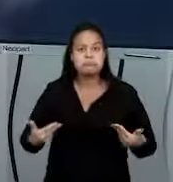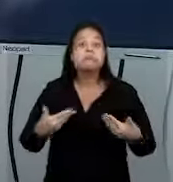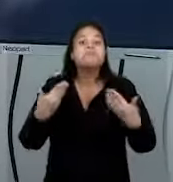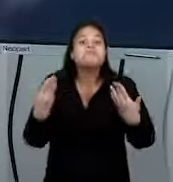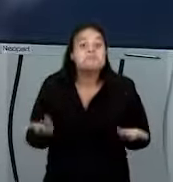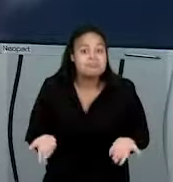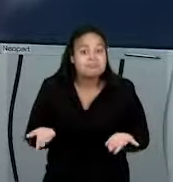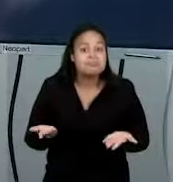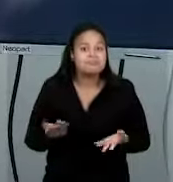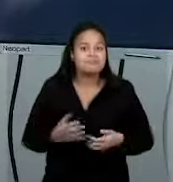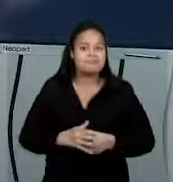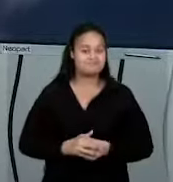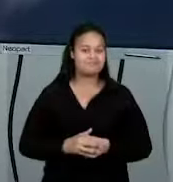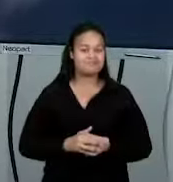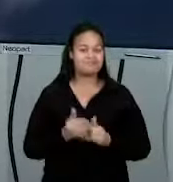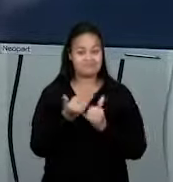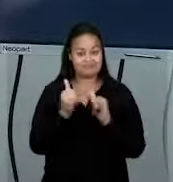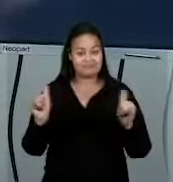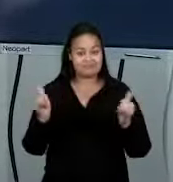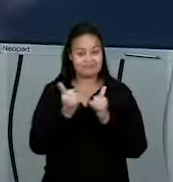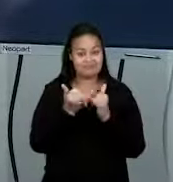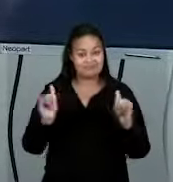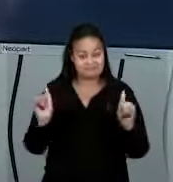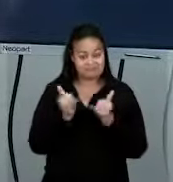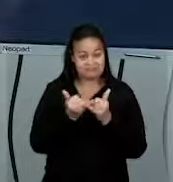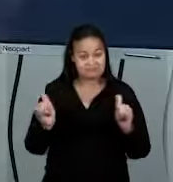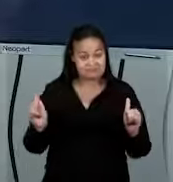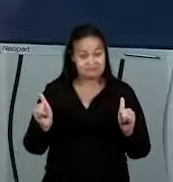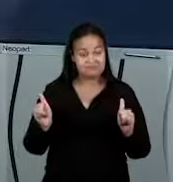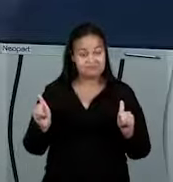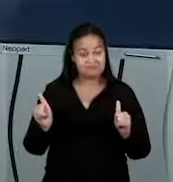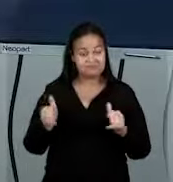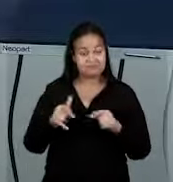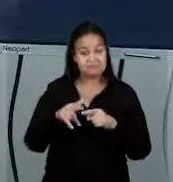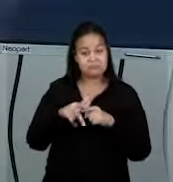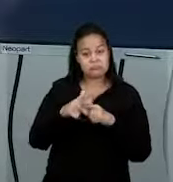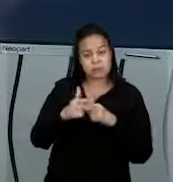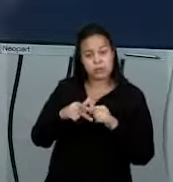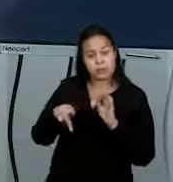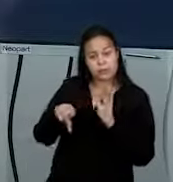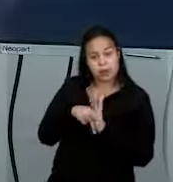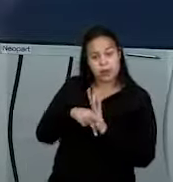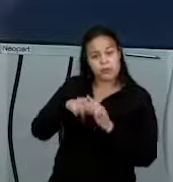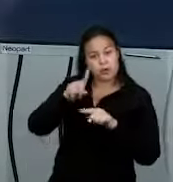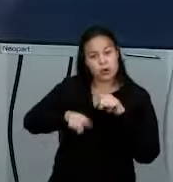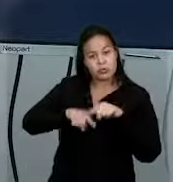equipamento? Energia elétrica, energia mecânica